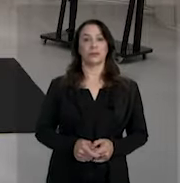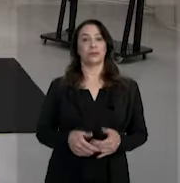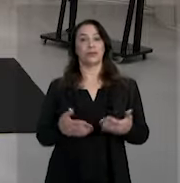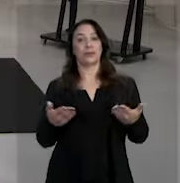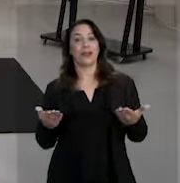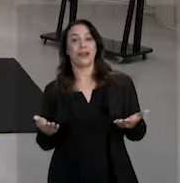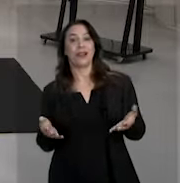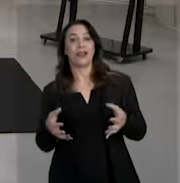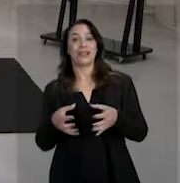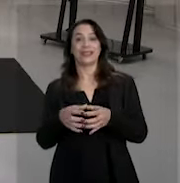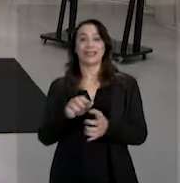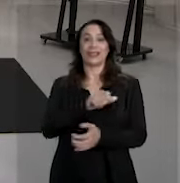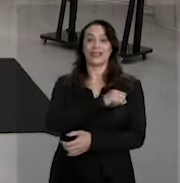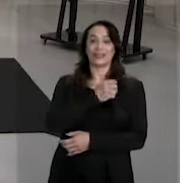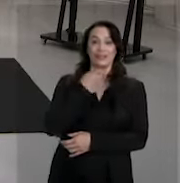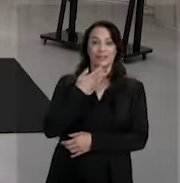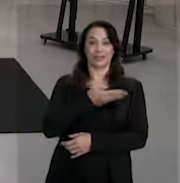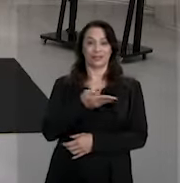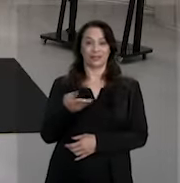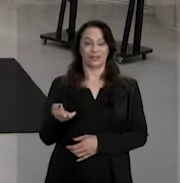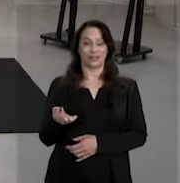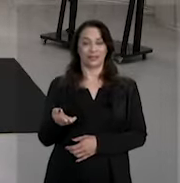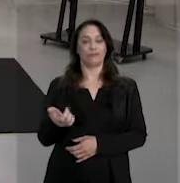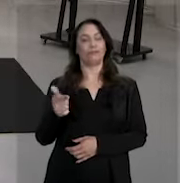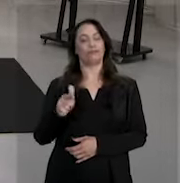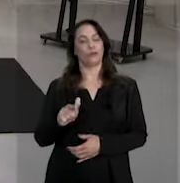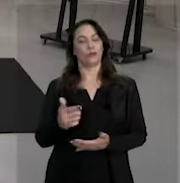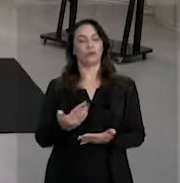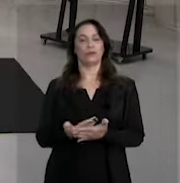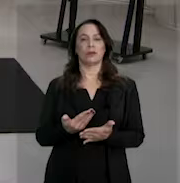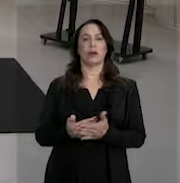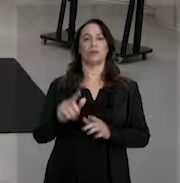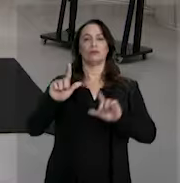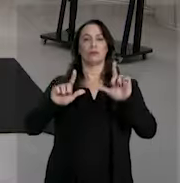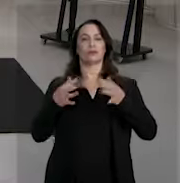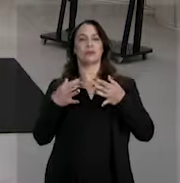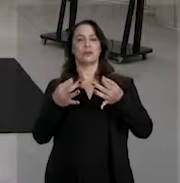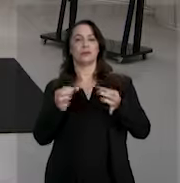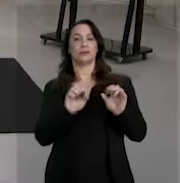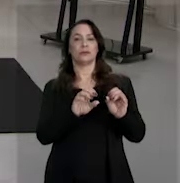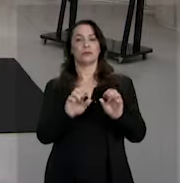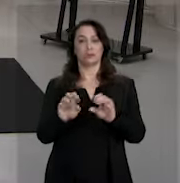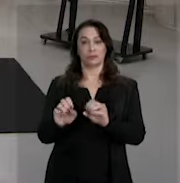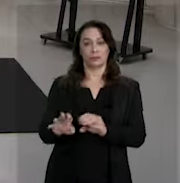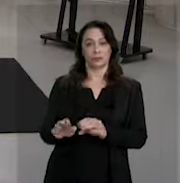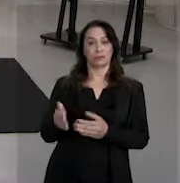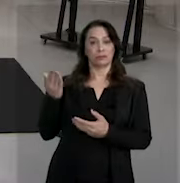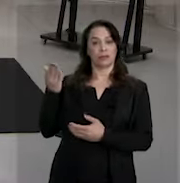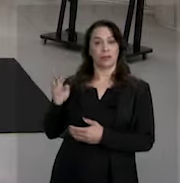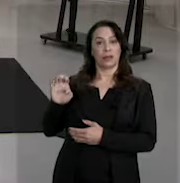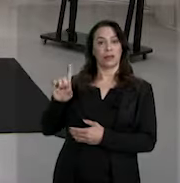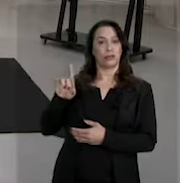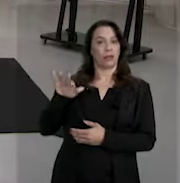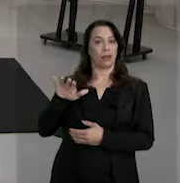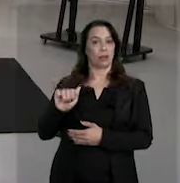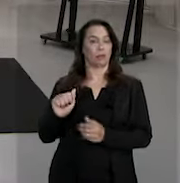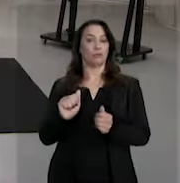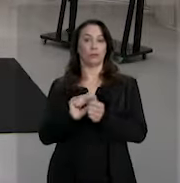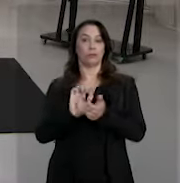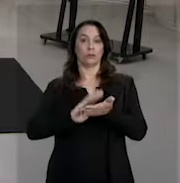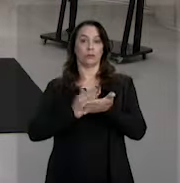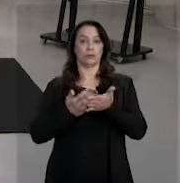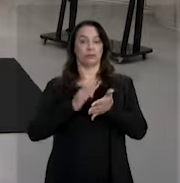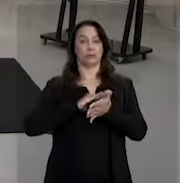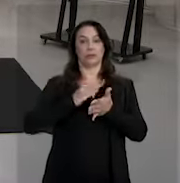Fala, galerinha, tudo bem com vocês? Estamos aqui para mais uma aula no Se Liga na Educação. Meu nome é Edné, eu sou professora de Ciências e quem está aqui